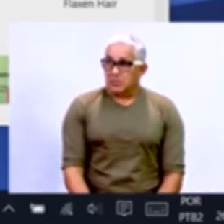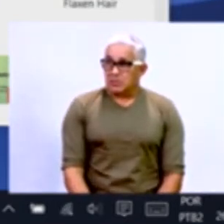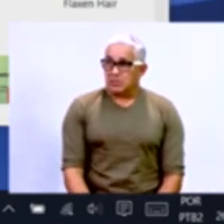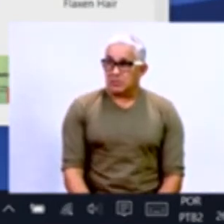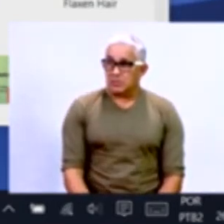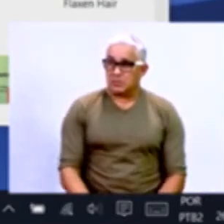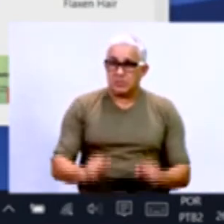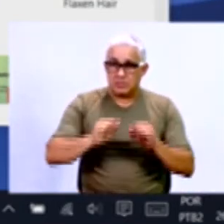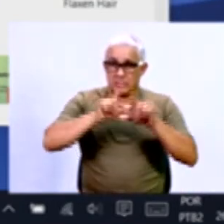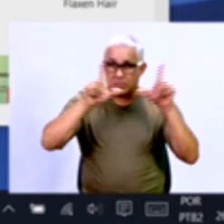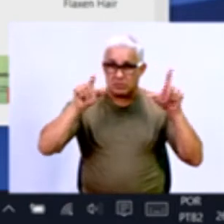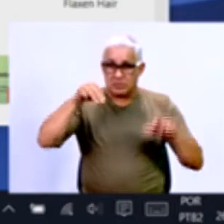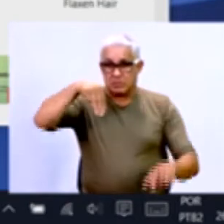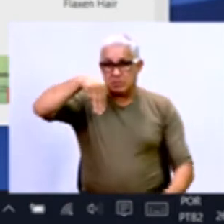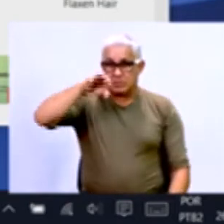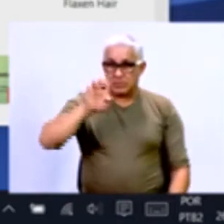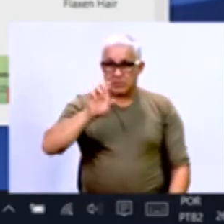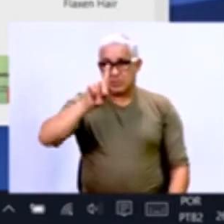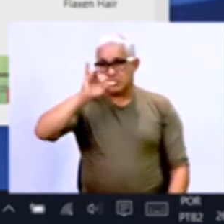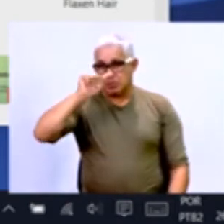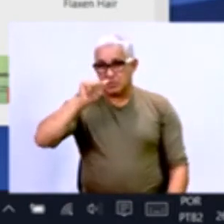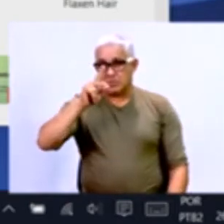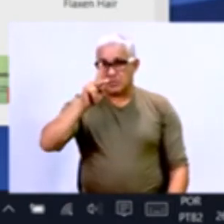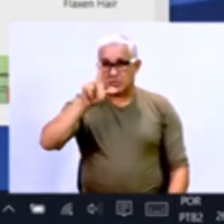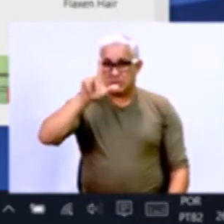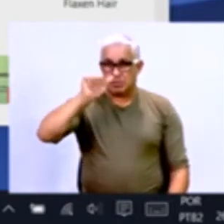Vou abrir com o Media Player.